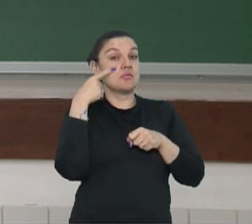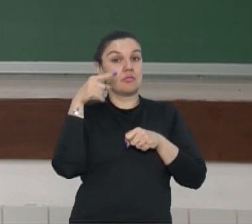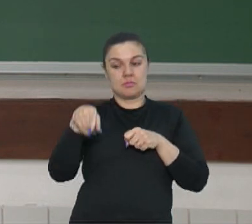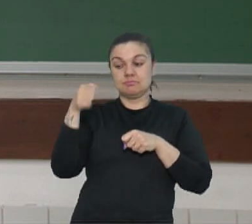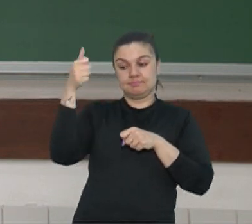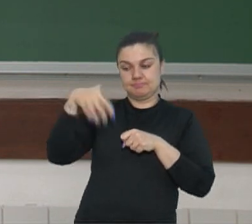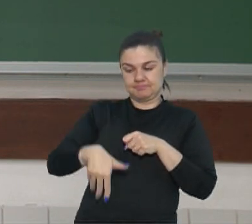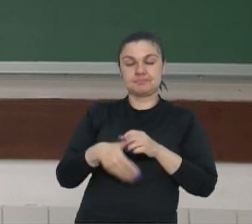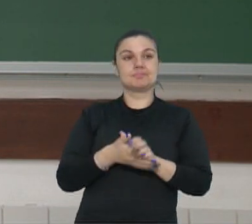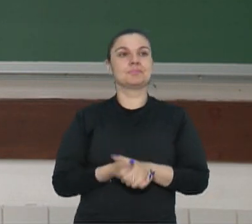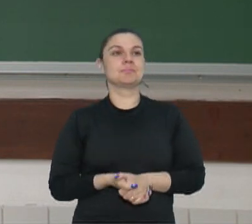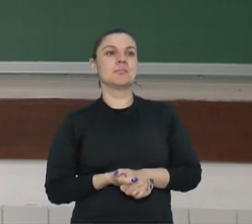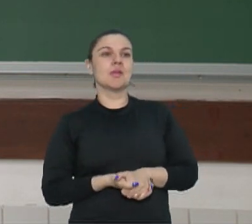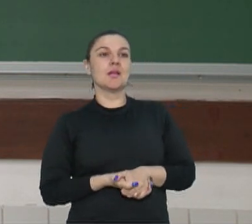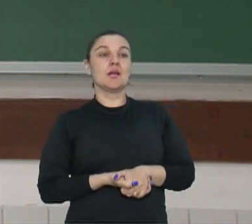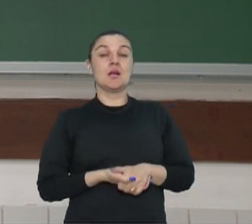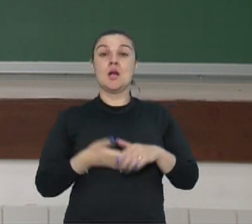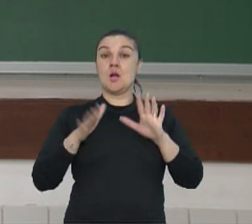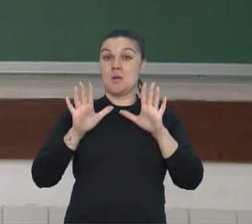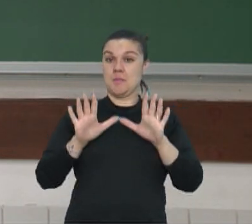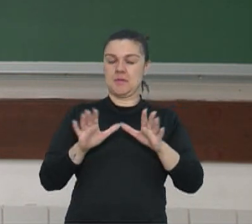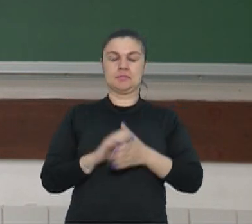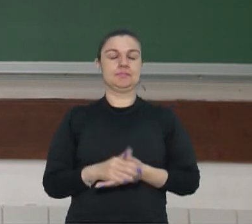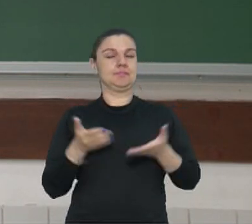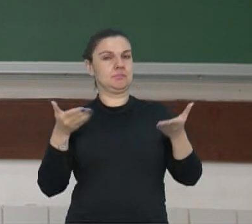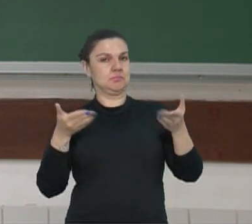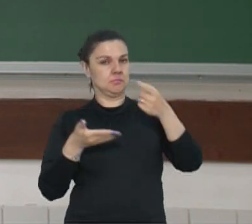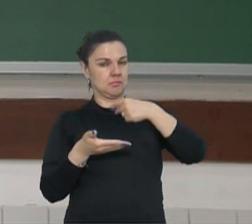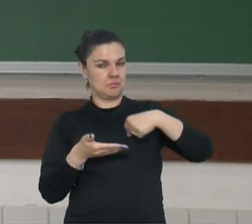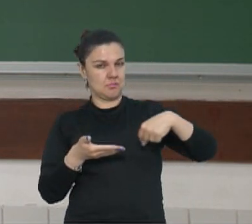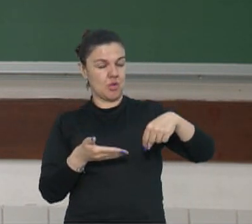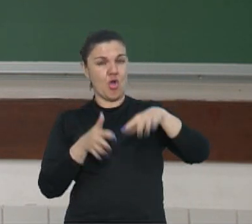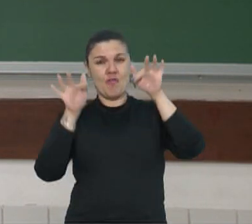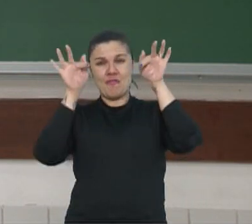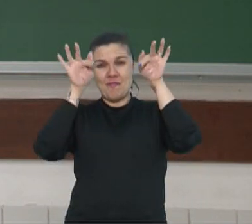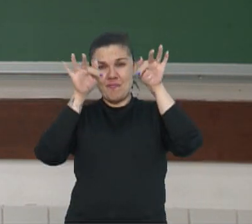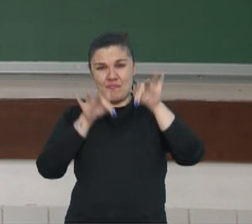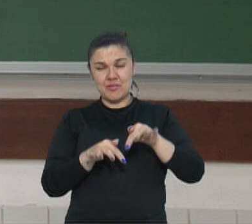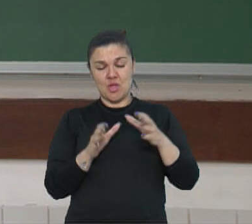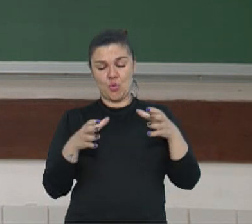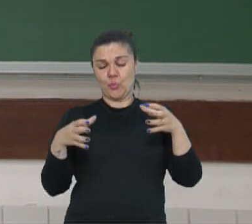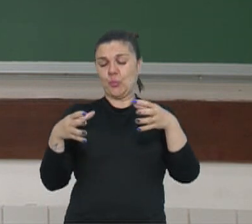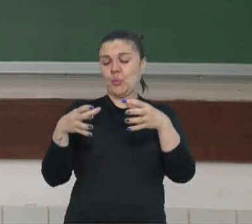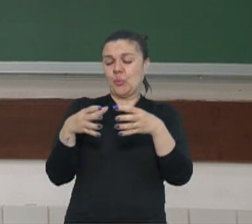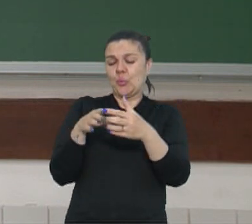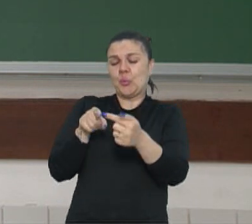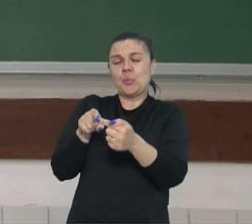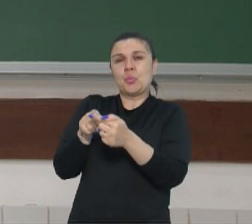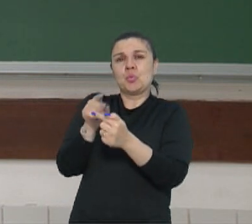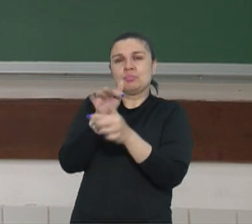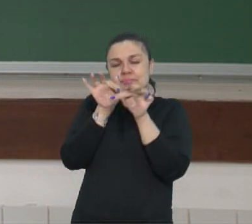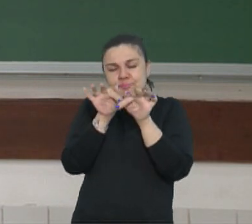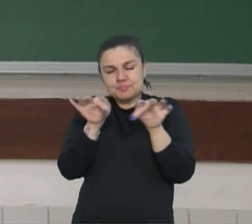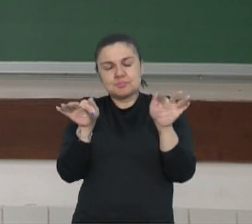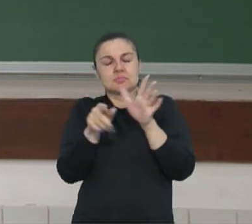disso daí. Mas enfim, agora a gente está entrando no último grupo das funções